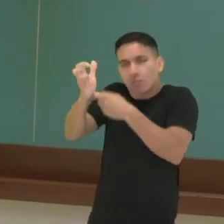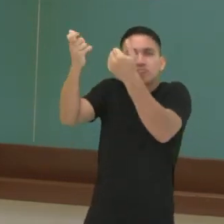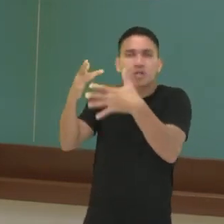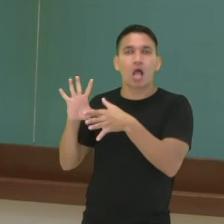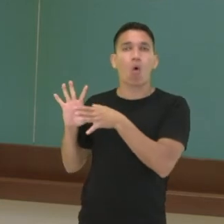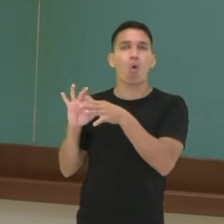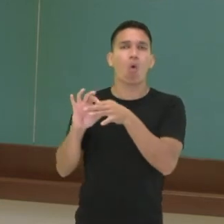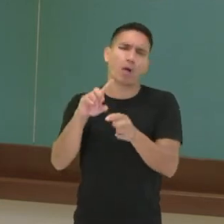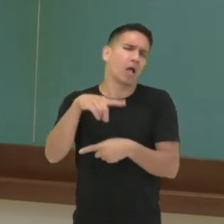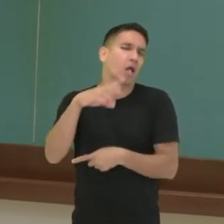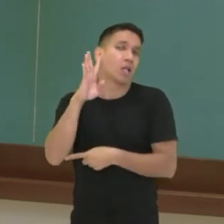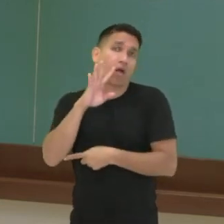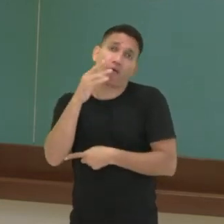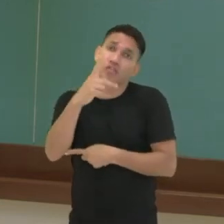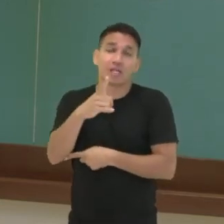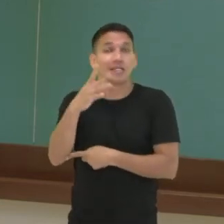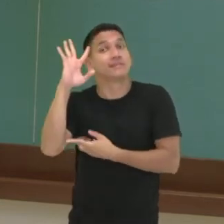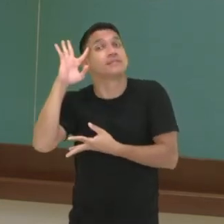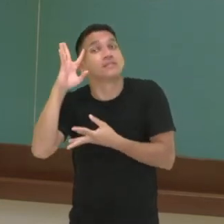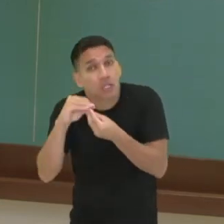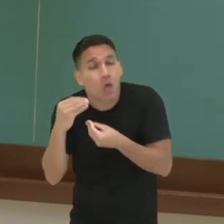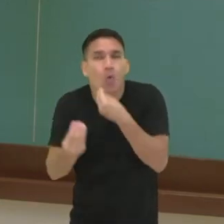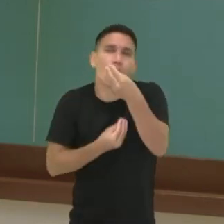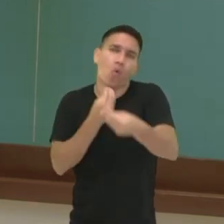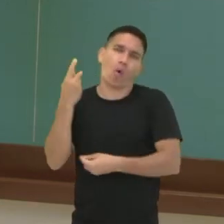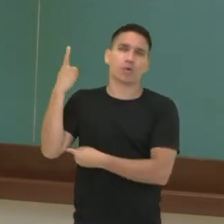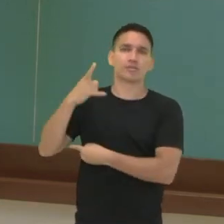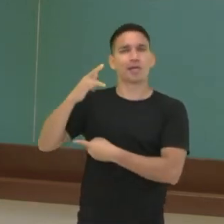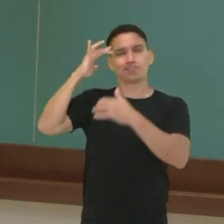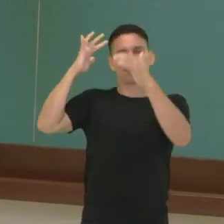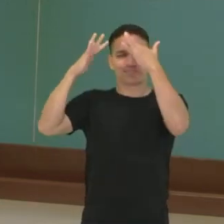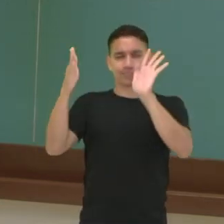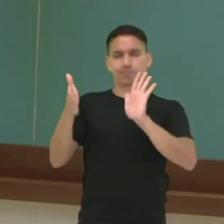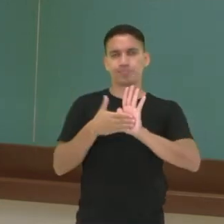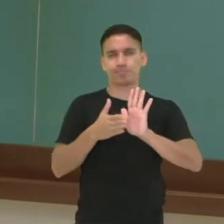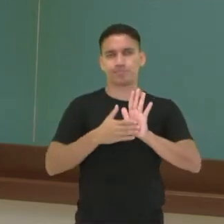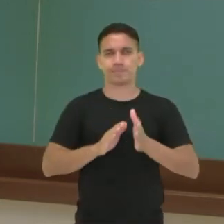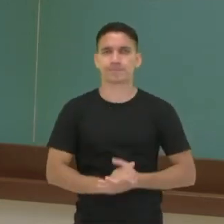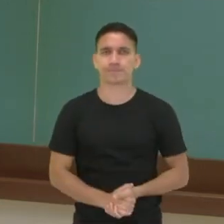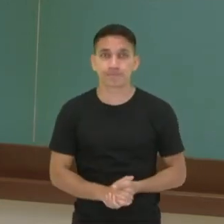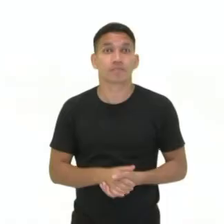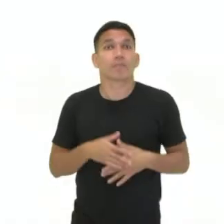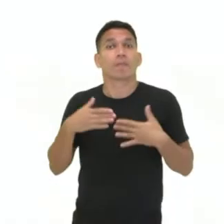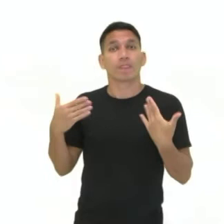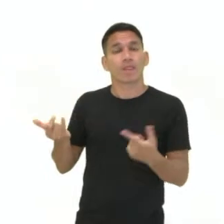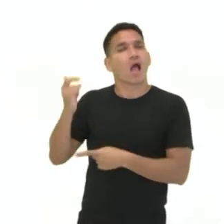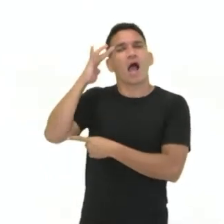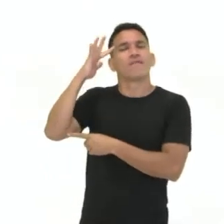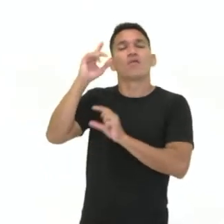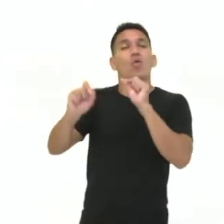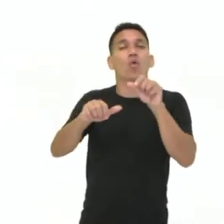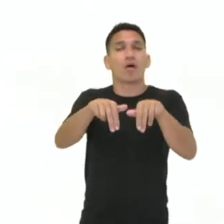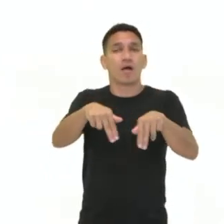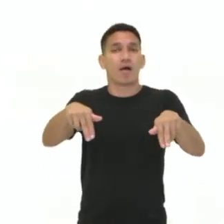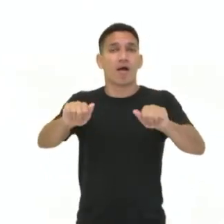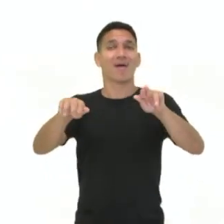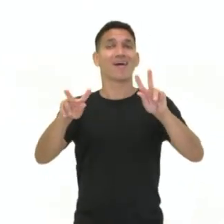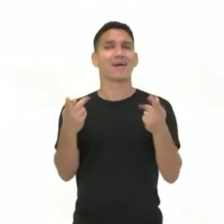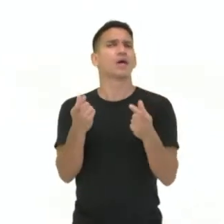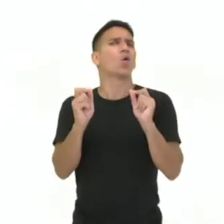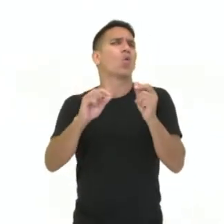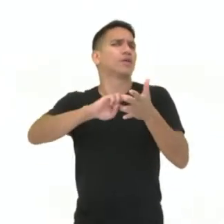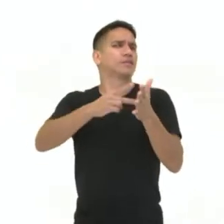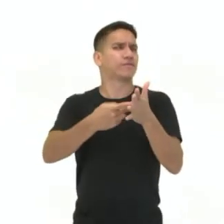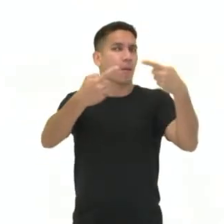Então é legal para você conhecer um pouquinho mais das ideias de Hannah Arendt. Hannah Arendt, o que é a política? Vejam